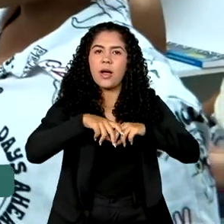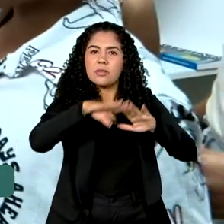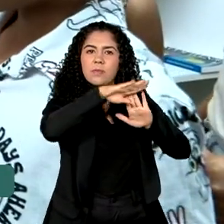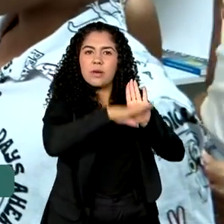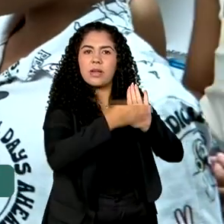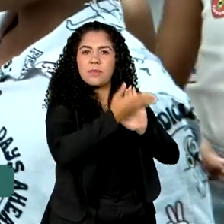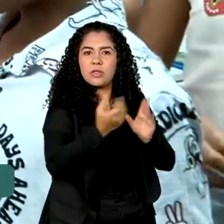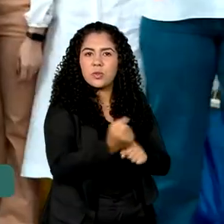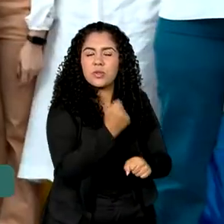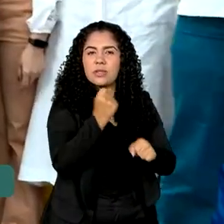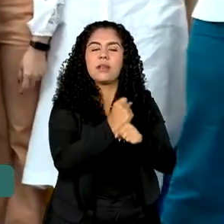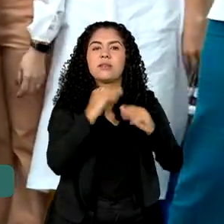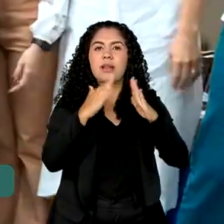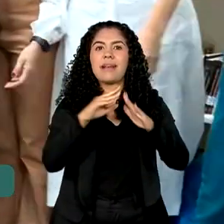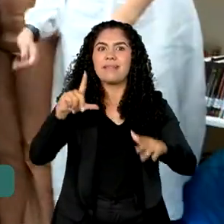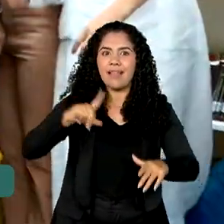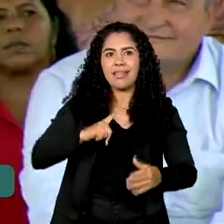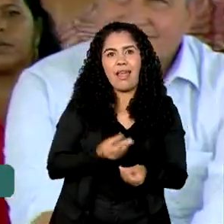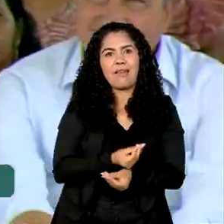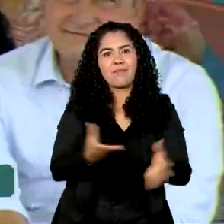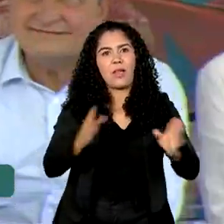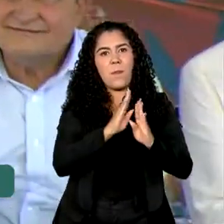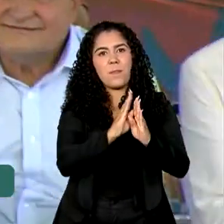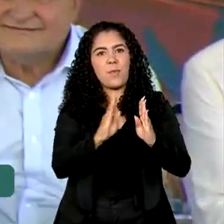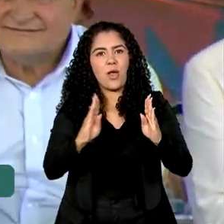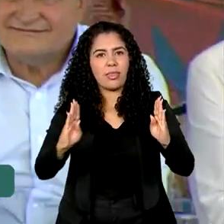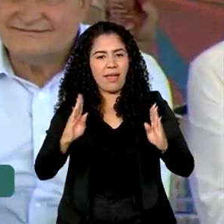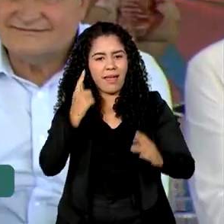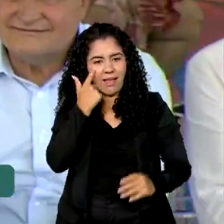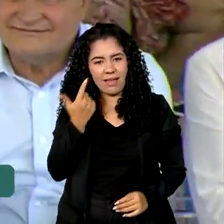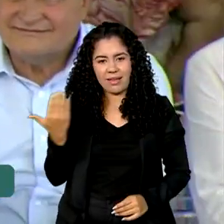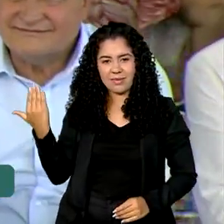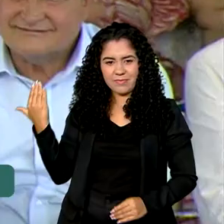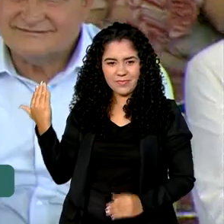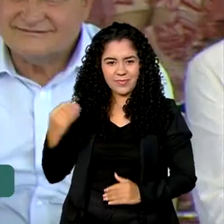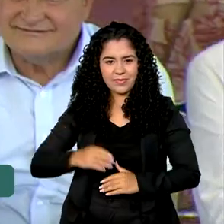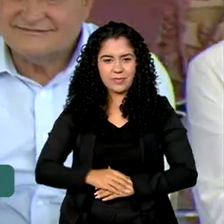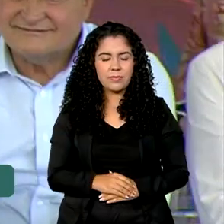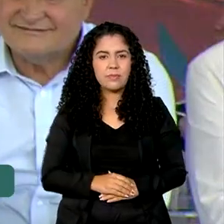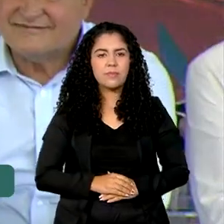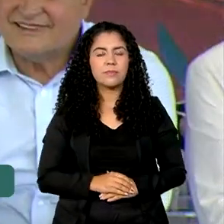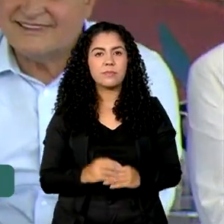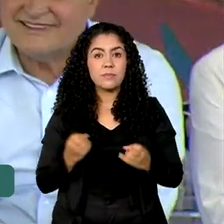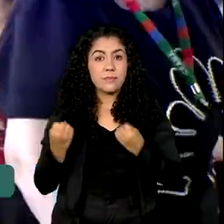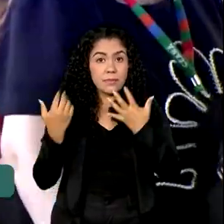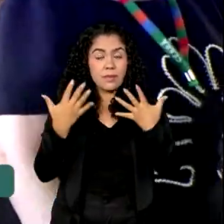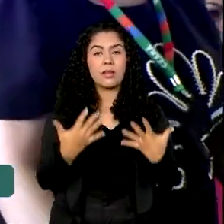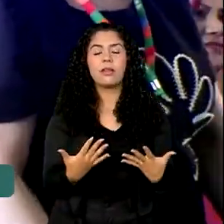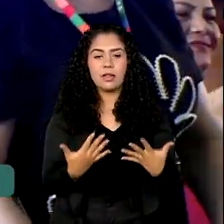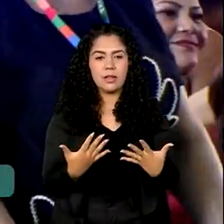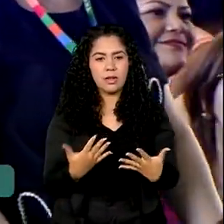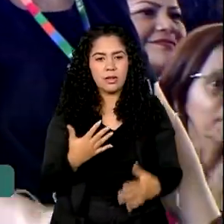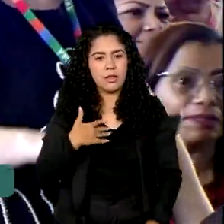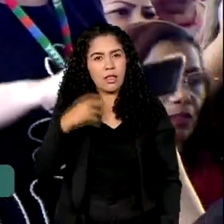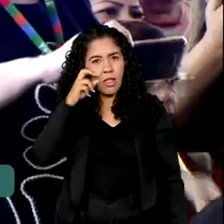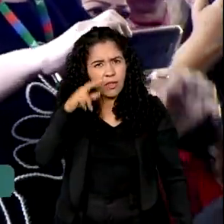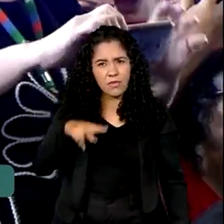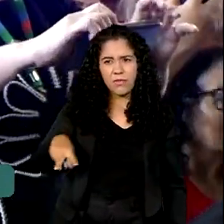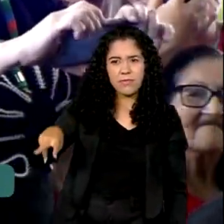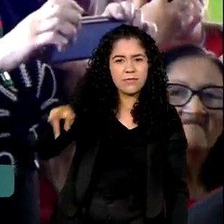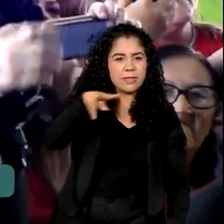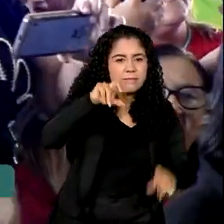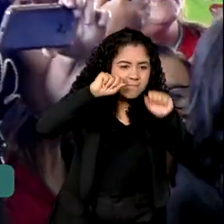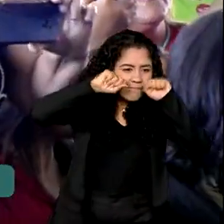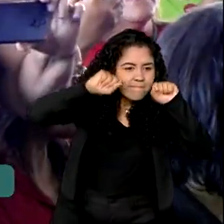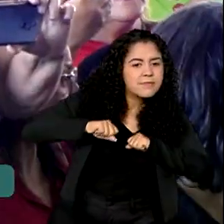com biblioteca à população. O que eu vi hoje aqui, nessa Zona Viva e